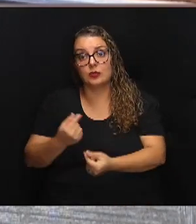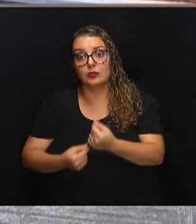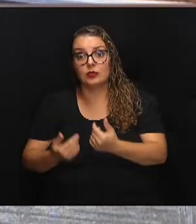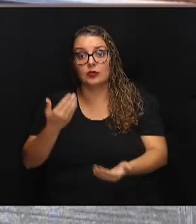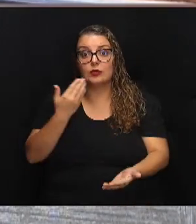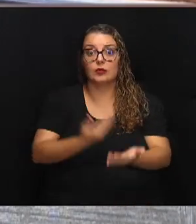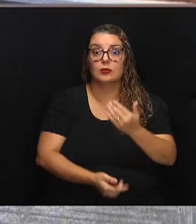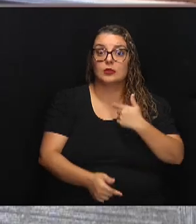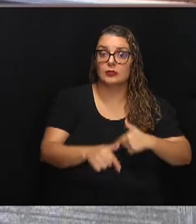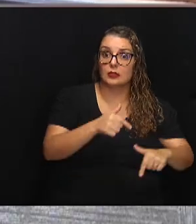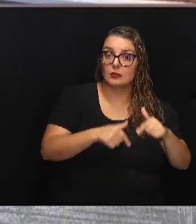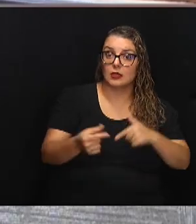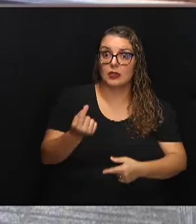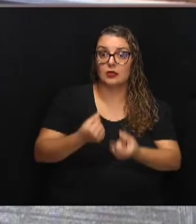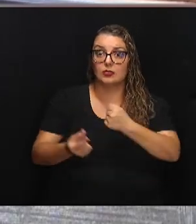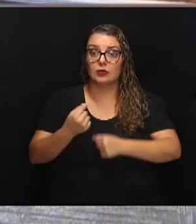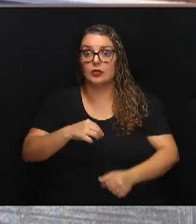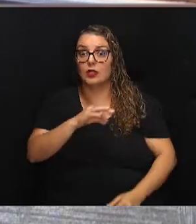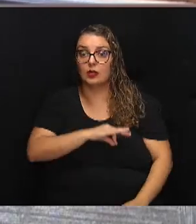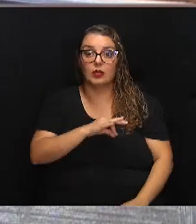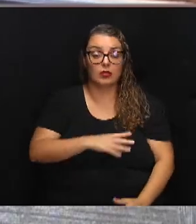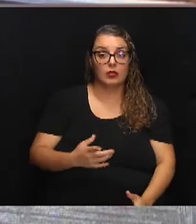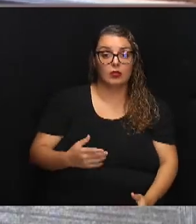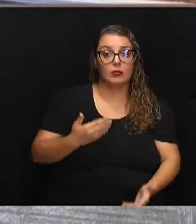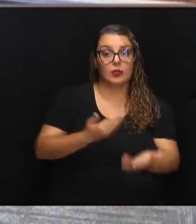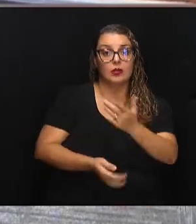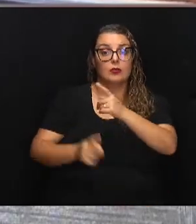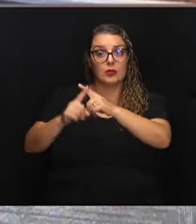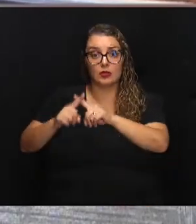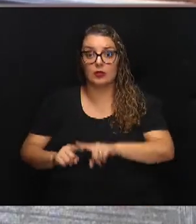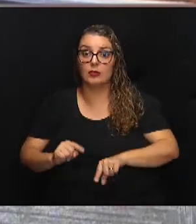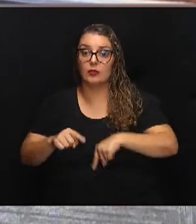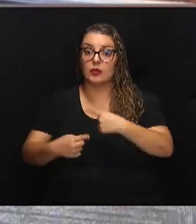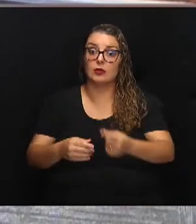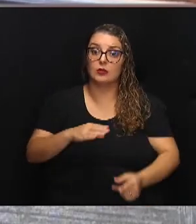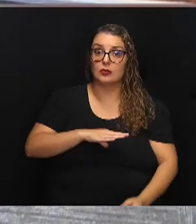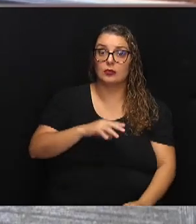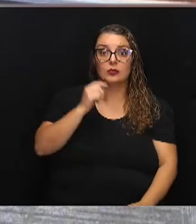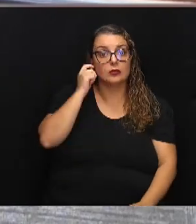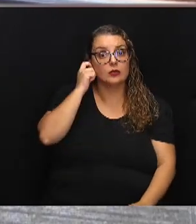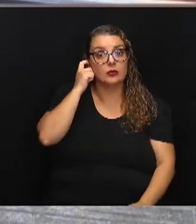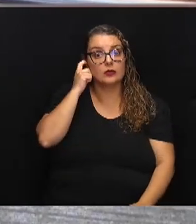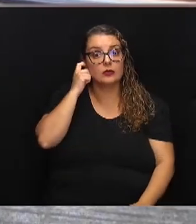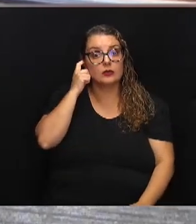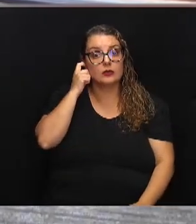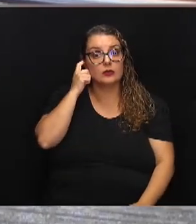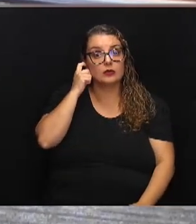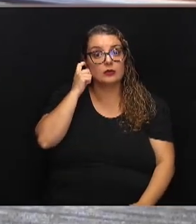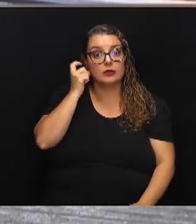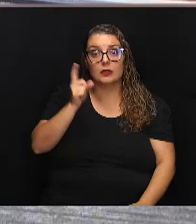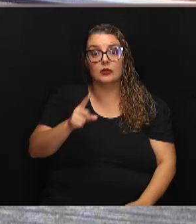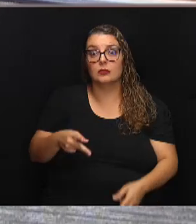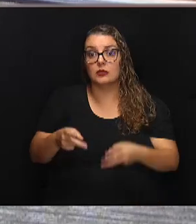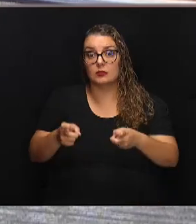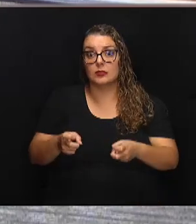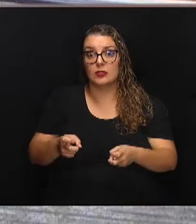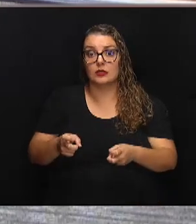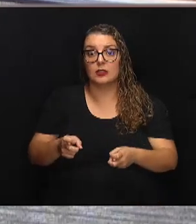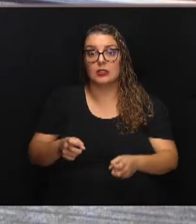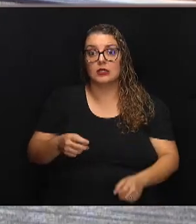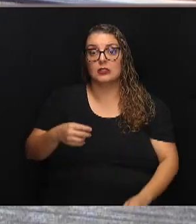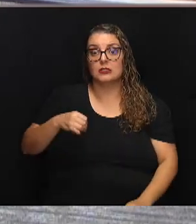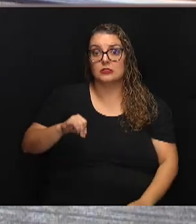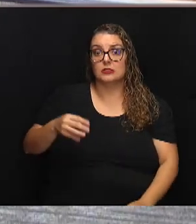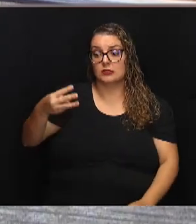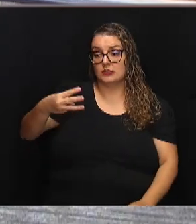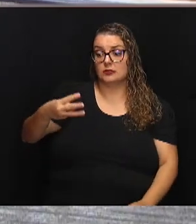e renda, foi perdendo competitividade para outras cidades e não perceberam. Quando perceberam, se eles eram o terceiro do ranking,